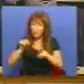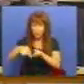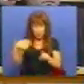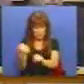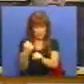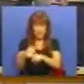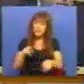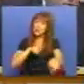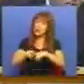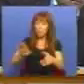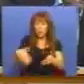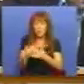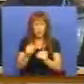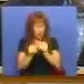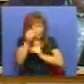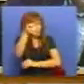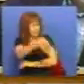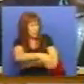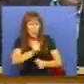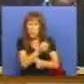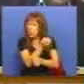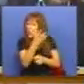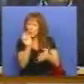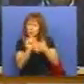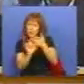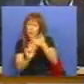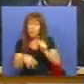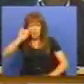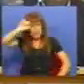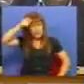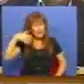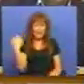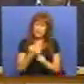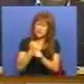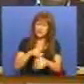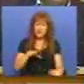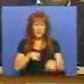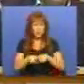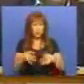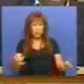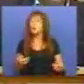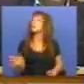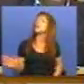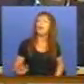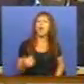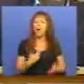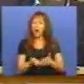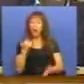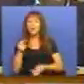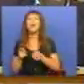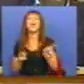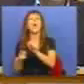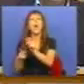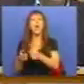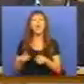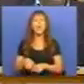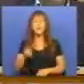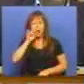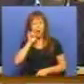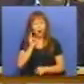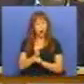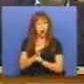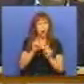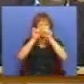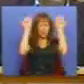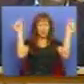exercício da política, para superar um conjunto de fatores da crise do exercício da política. Não, retiraram delas a conservação do